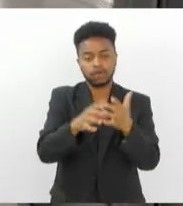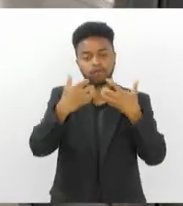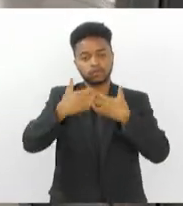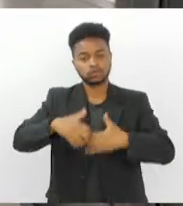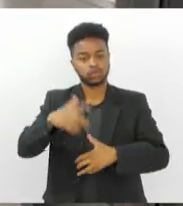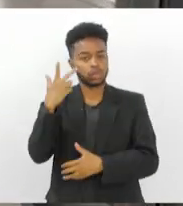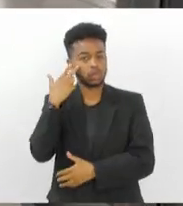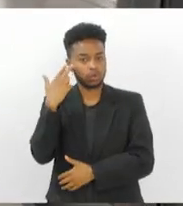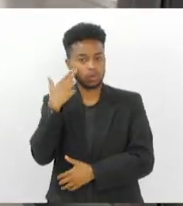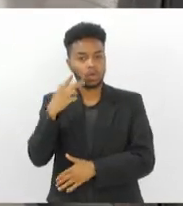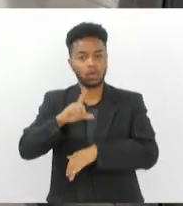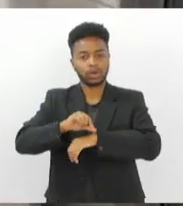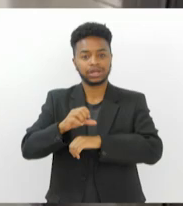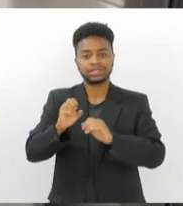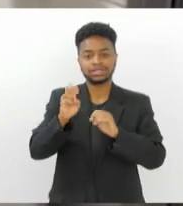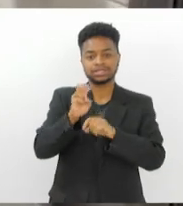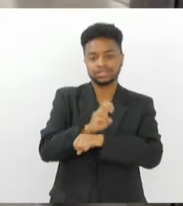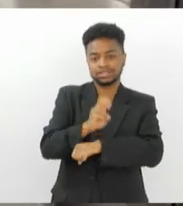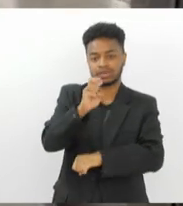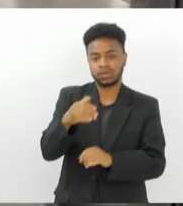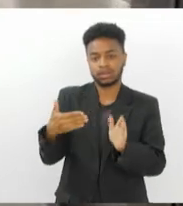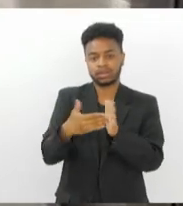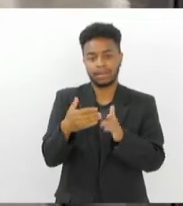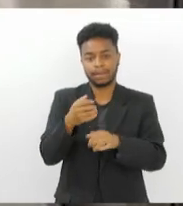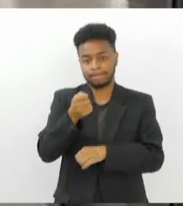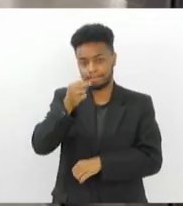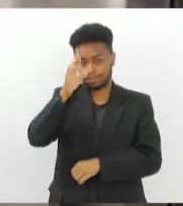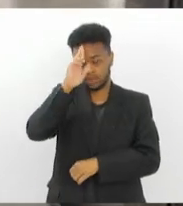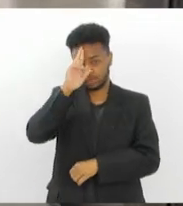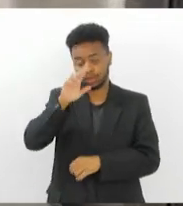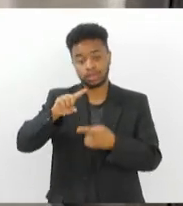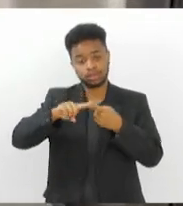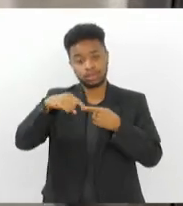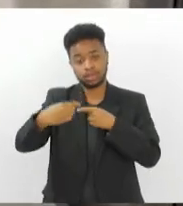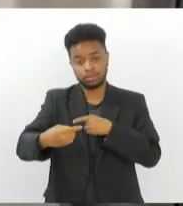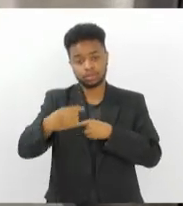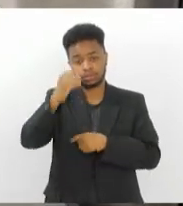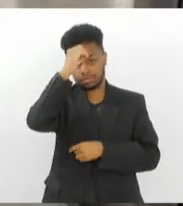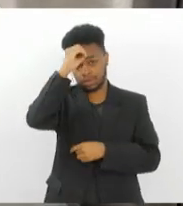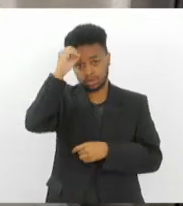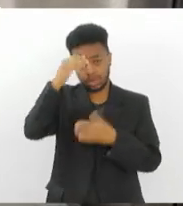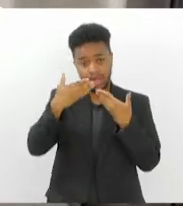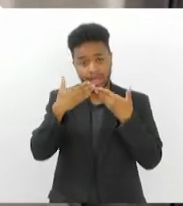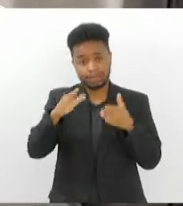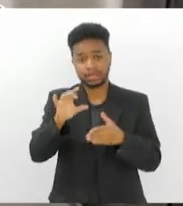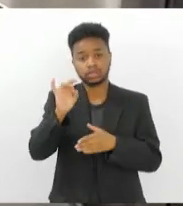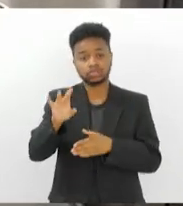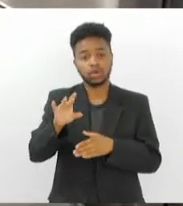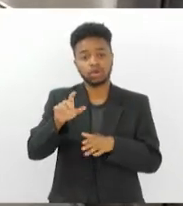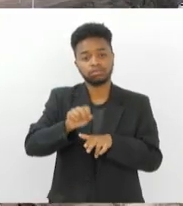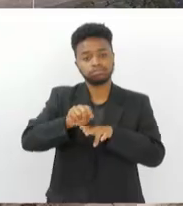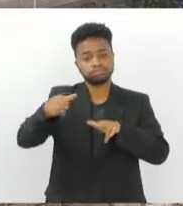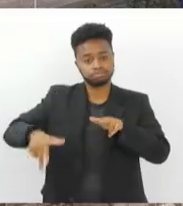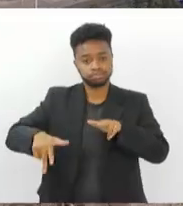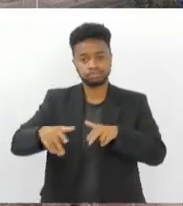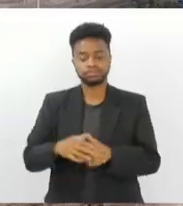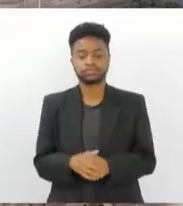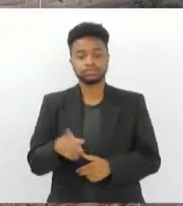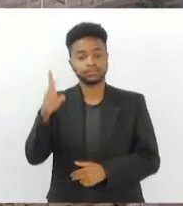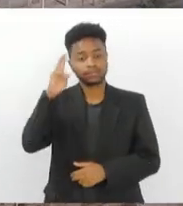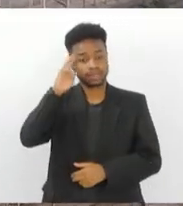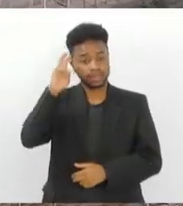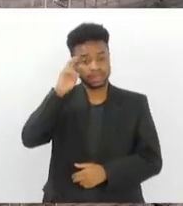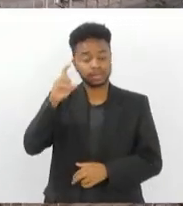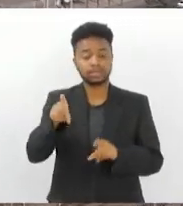normalmente das 5 à meia-noite porém depois da meia-noite elas ficarão abertas apenas para desembarque na quinta-feira